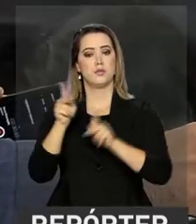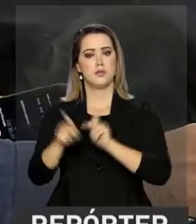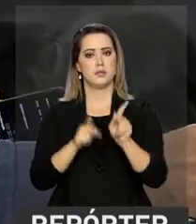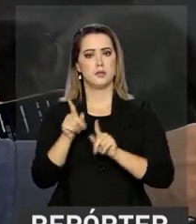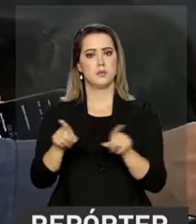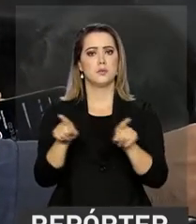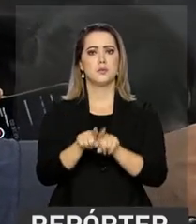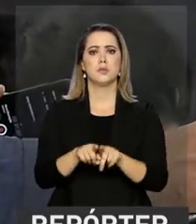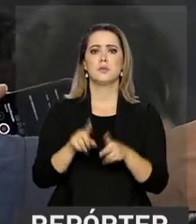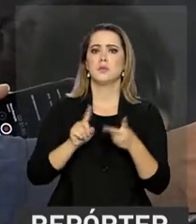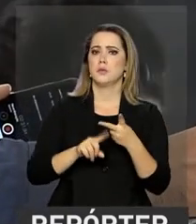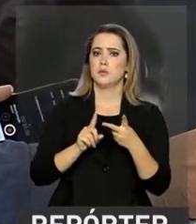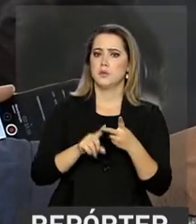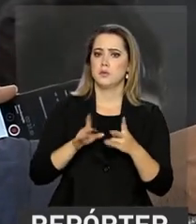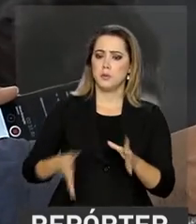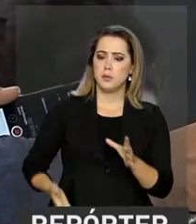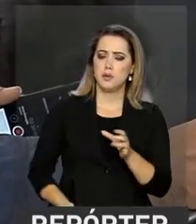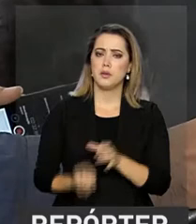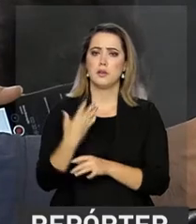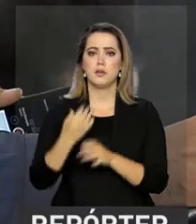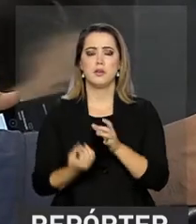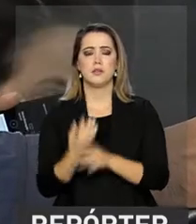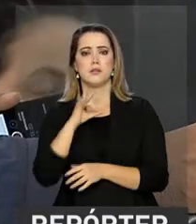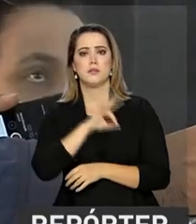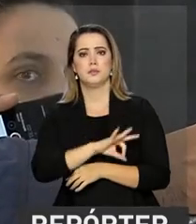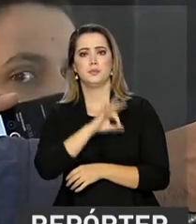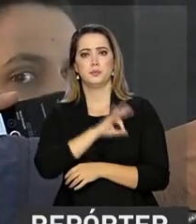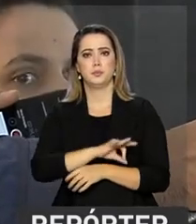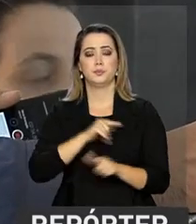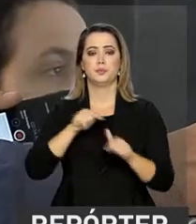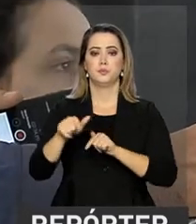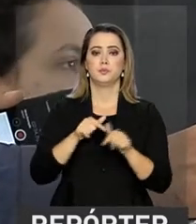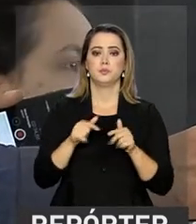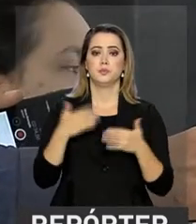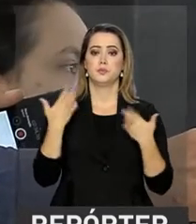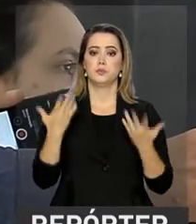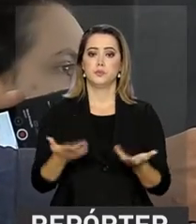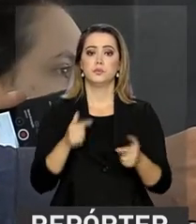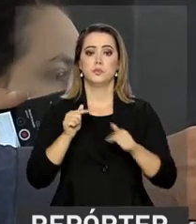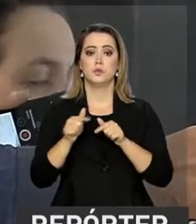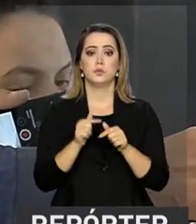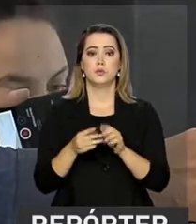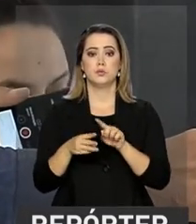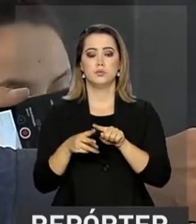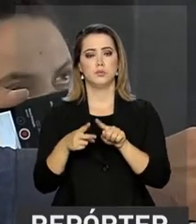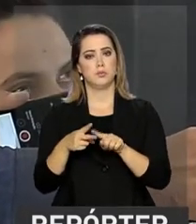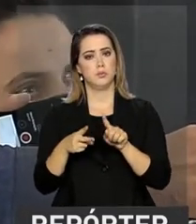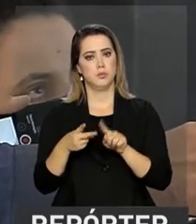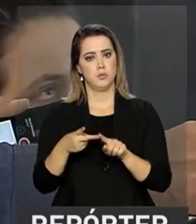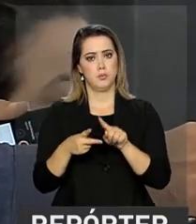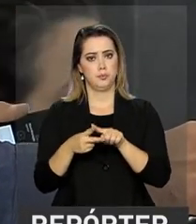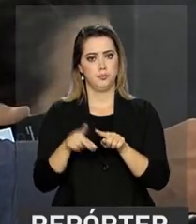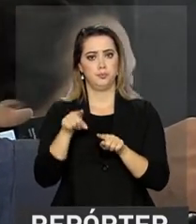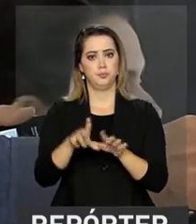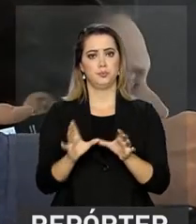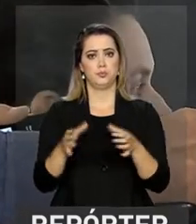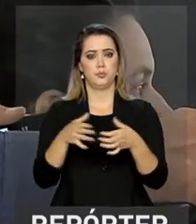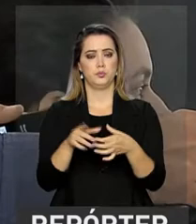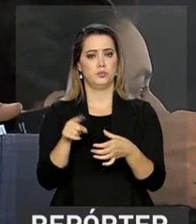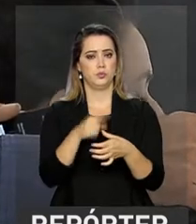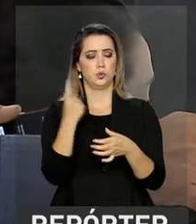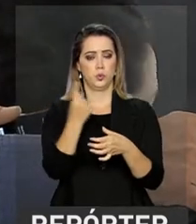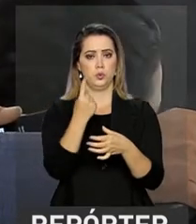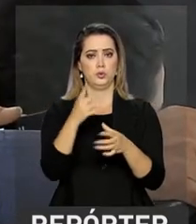forte do ponto de vista da geração de renda e emprego então os trabalhos desses grupos com eles virão para uma ação